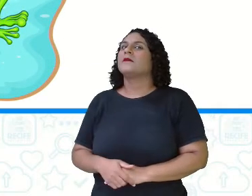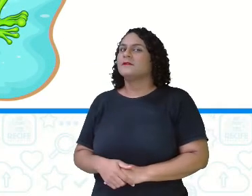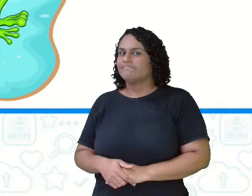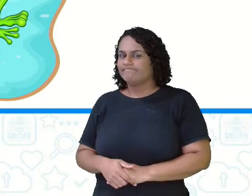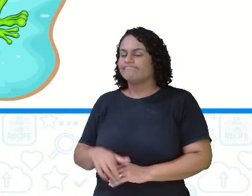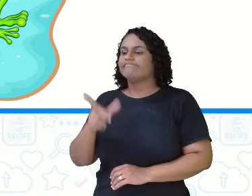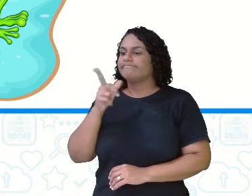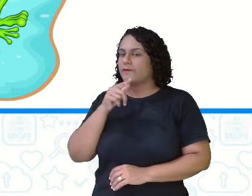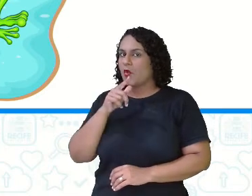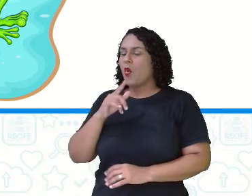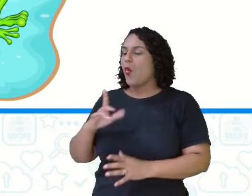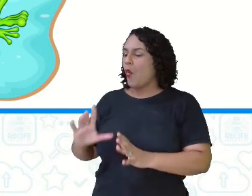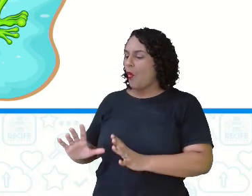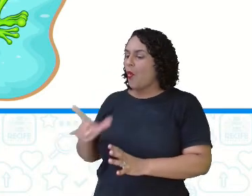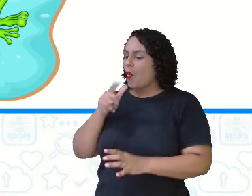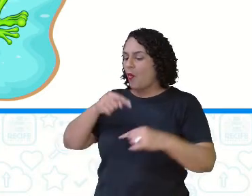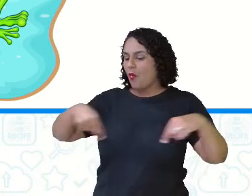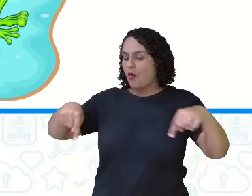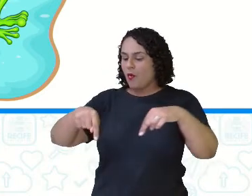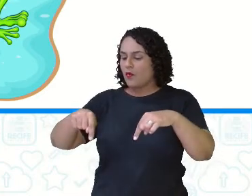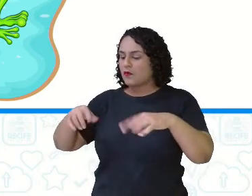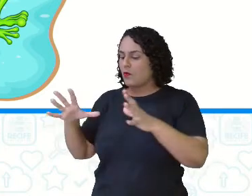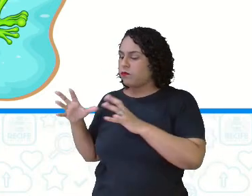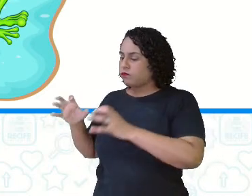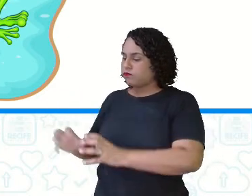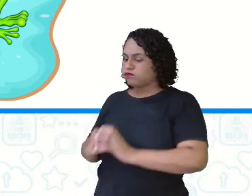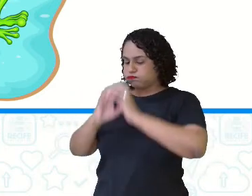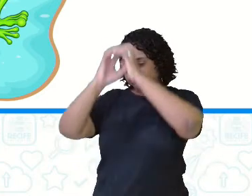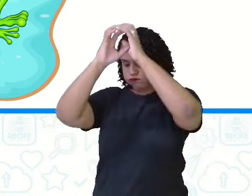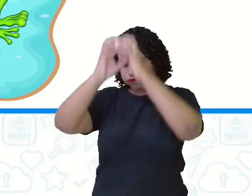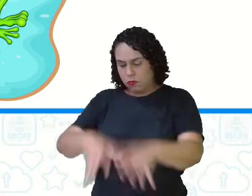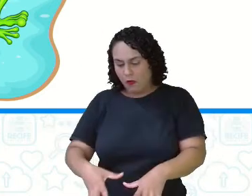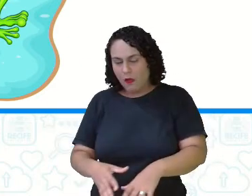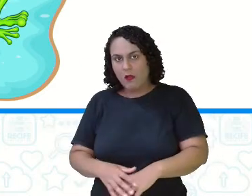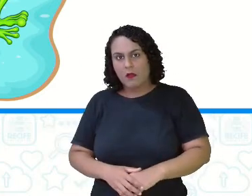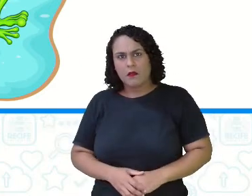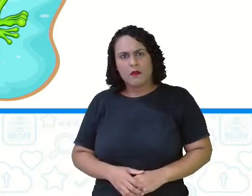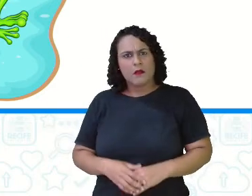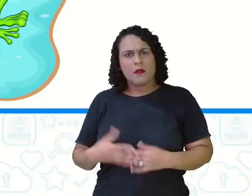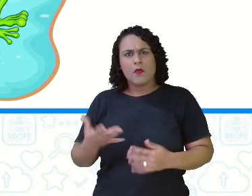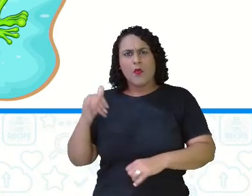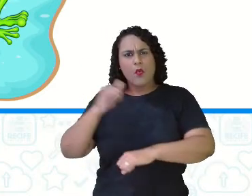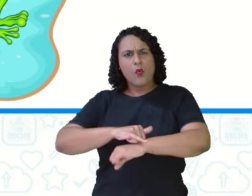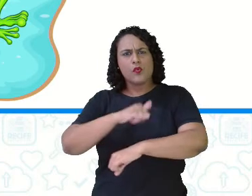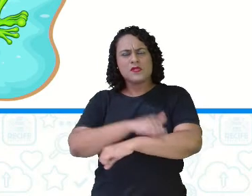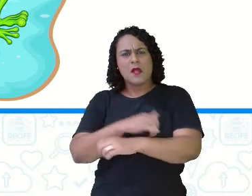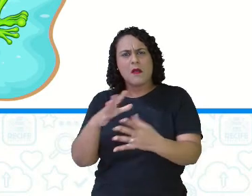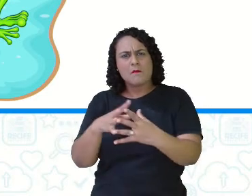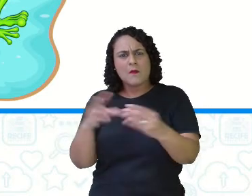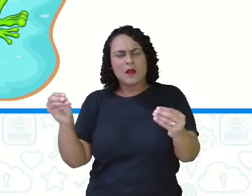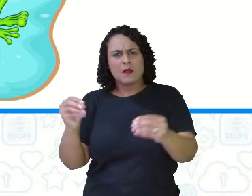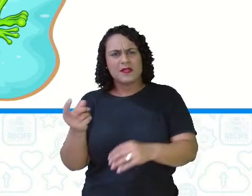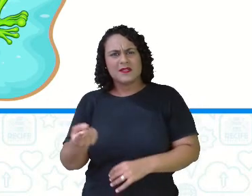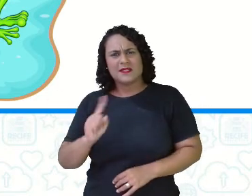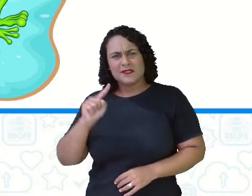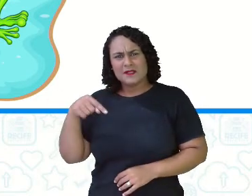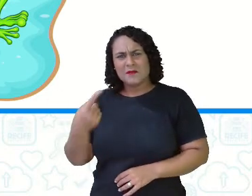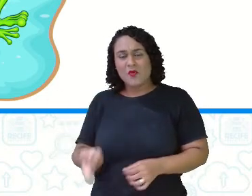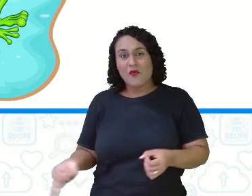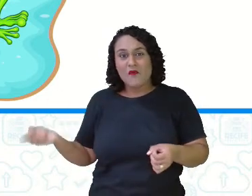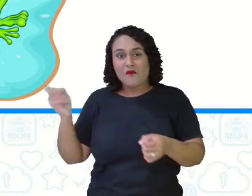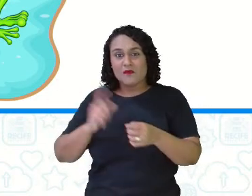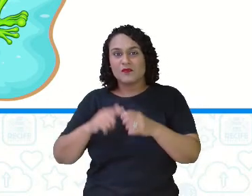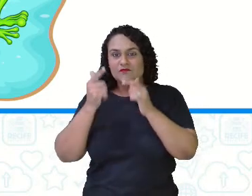da lagoa. O sapo, ploft, desapareceu nas águas. Depois voltou risonho